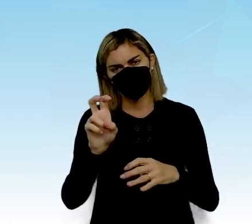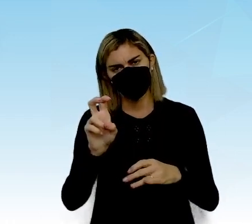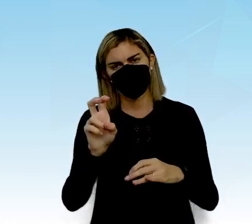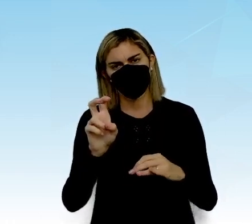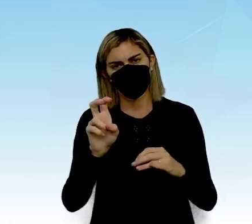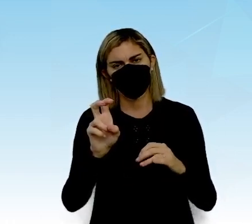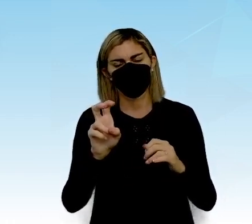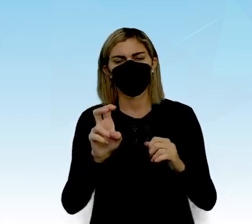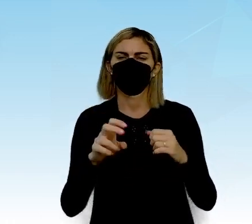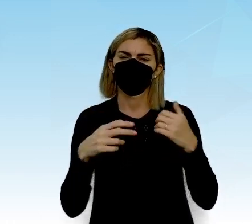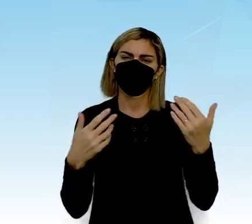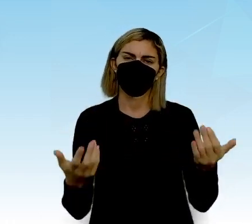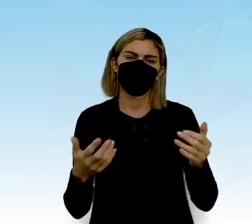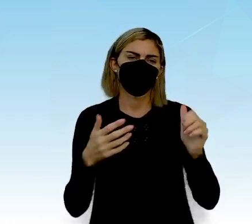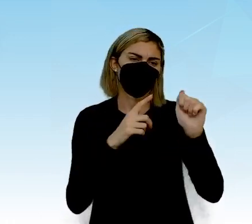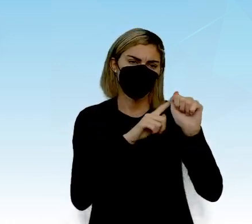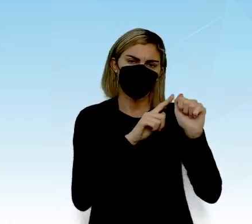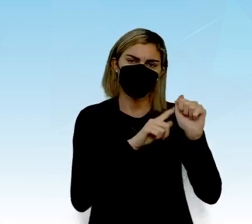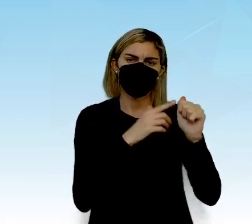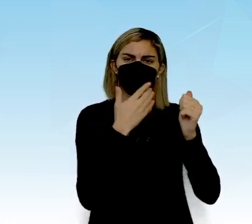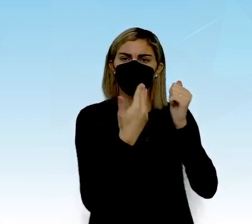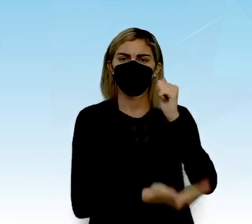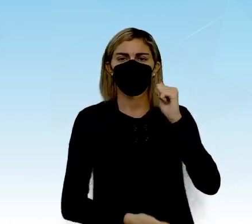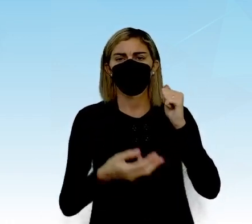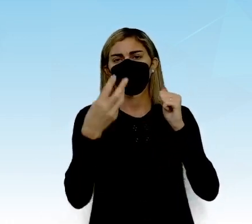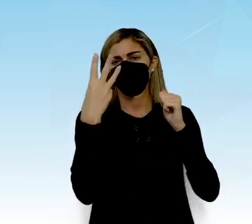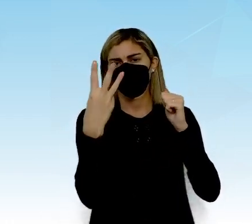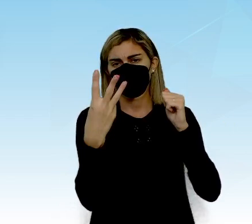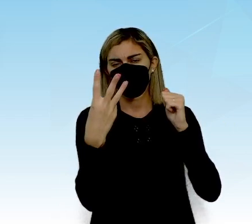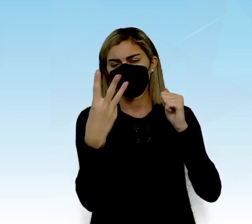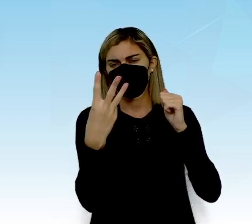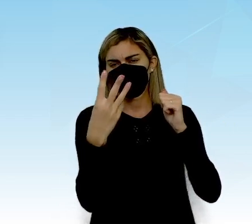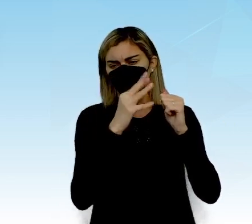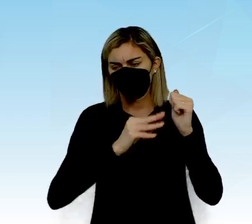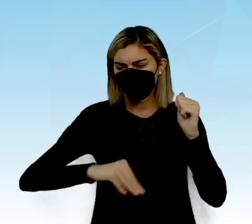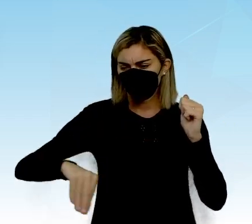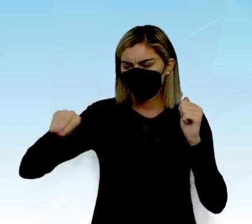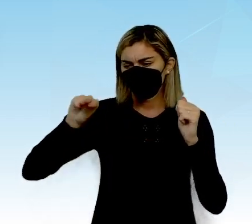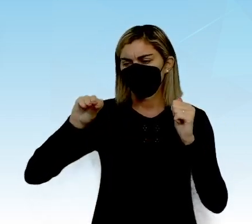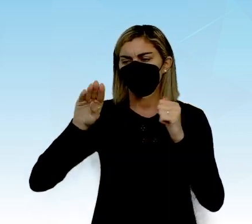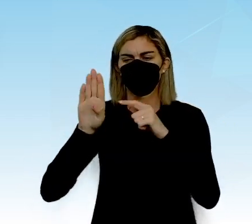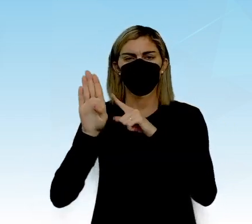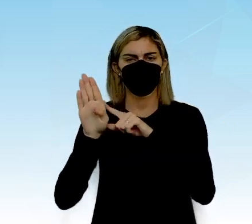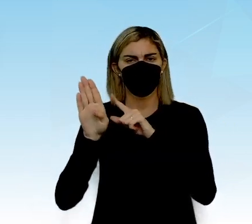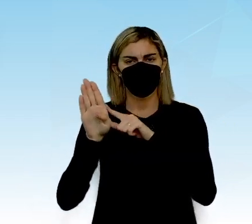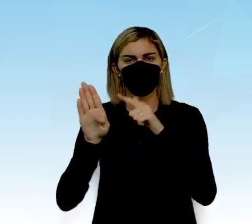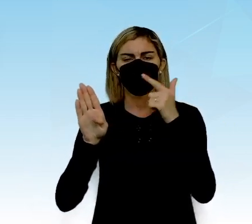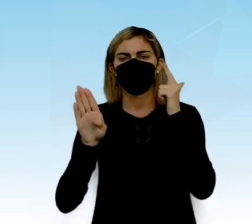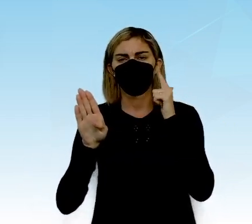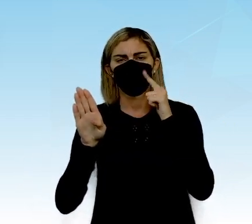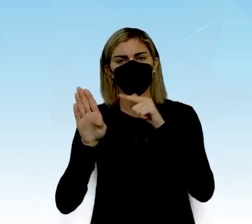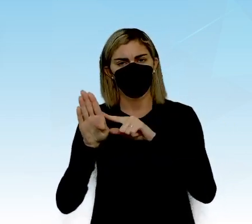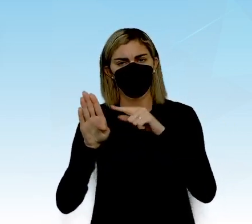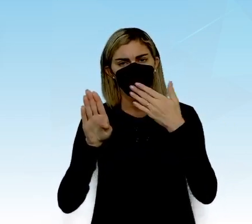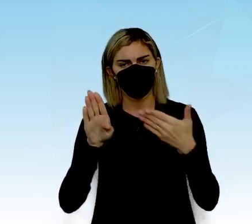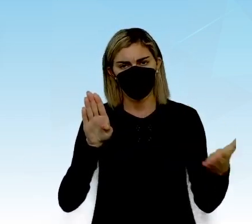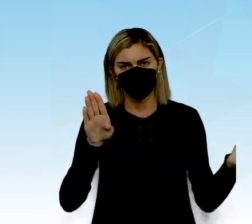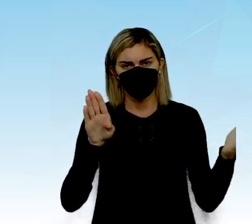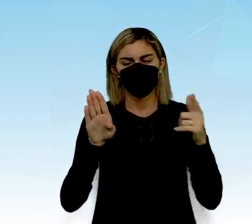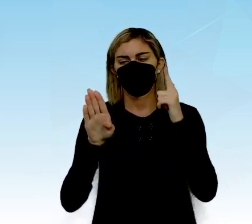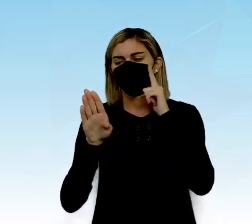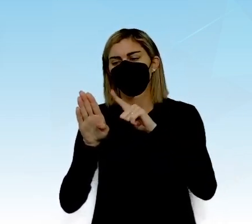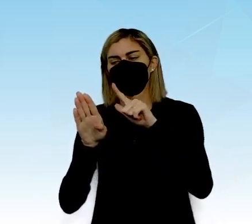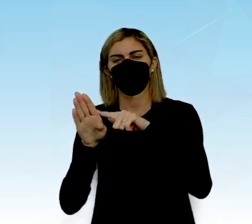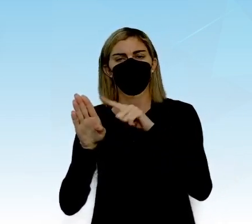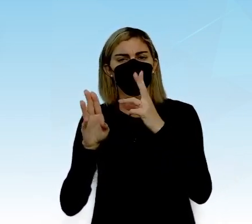15. Vamos supor que A perdeu 3. Se A perdeu 3, A perde 3, B ganha